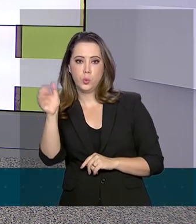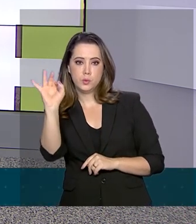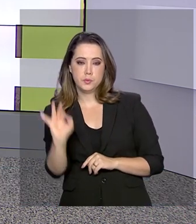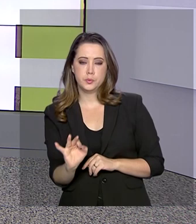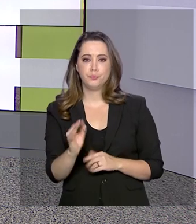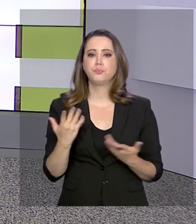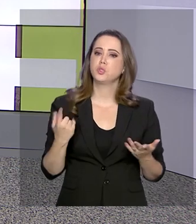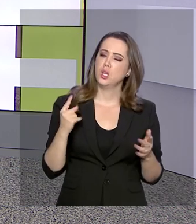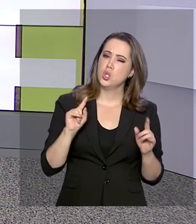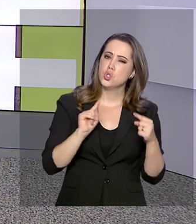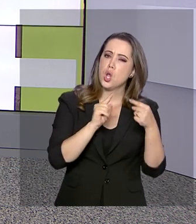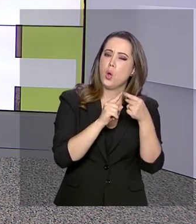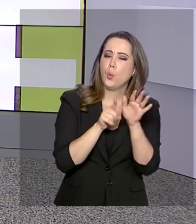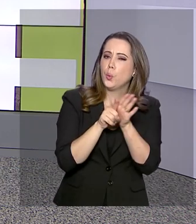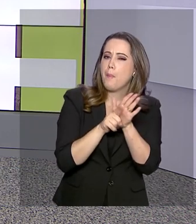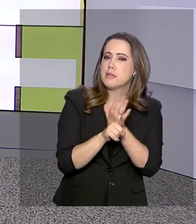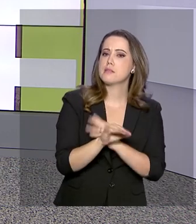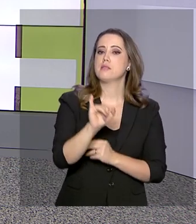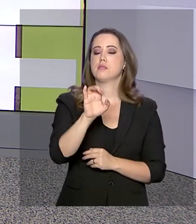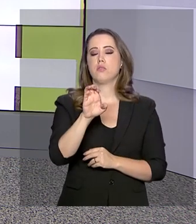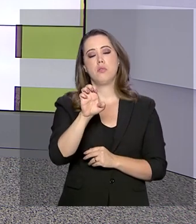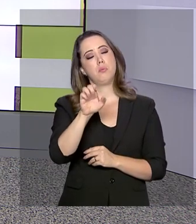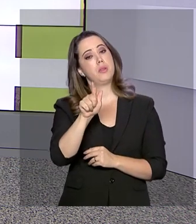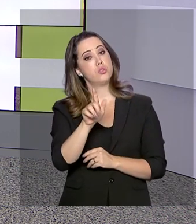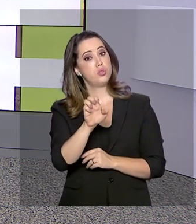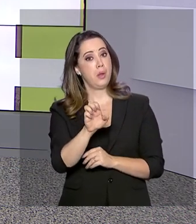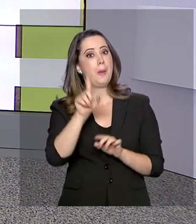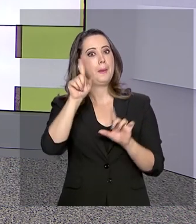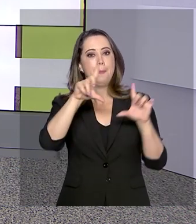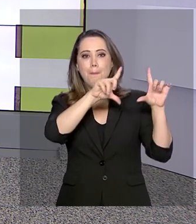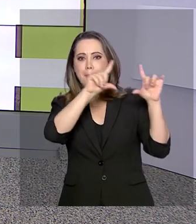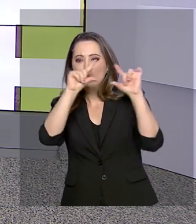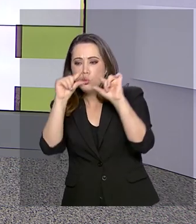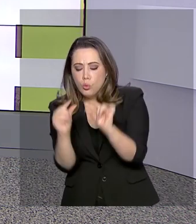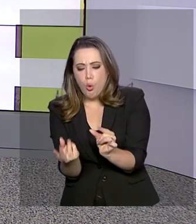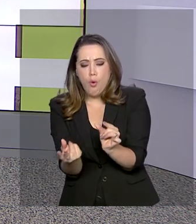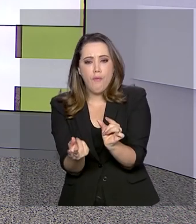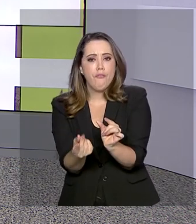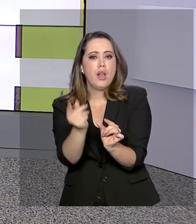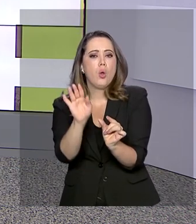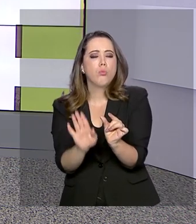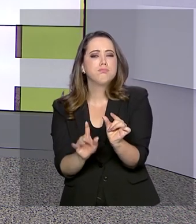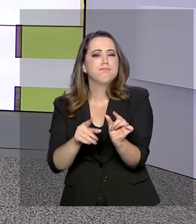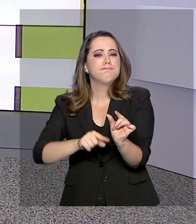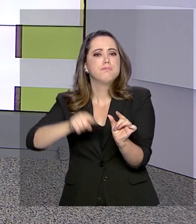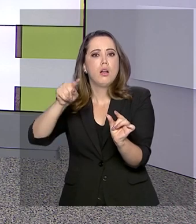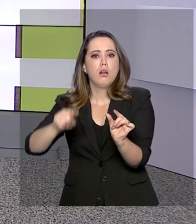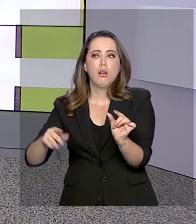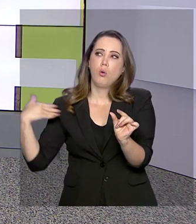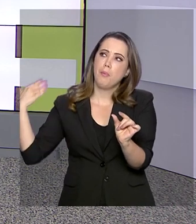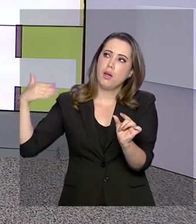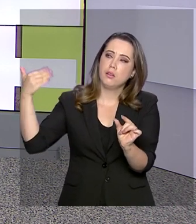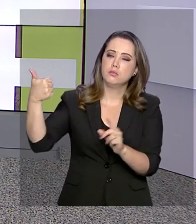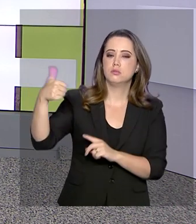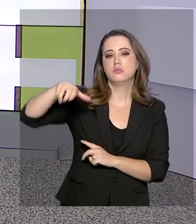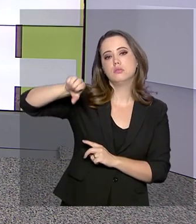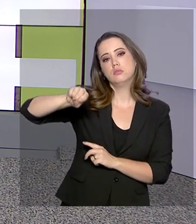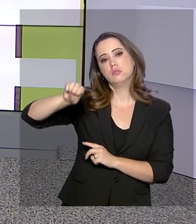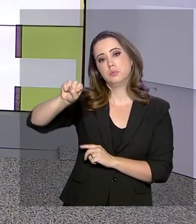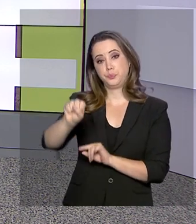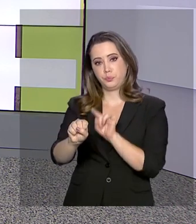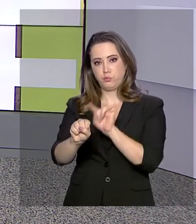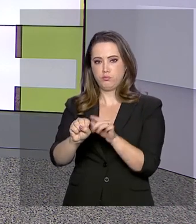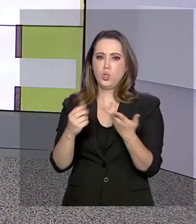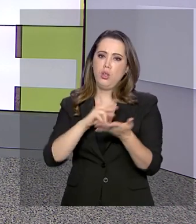acordo com o IBGE, este é o menor resultado para o mês de setembro desde 1998. Puxaram à queda os